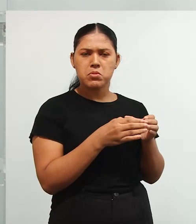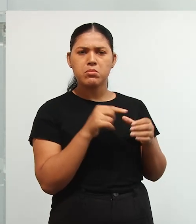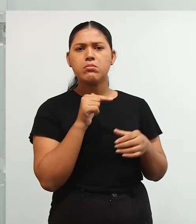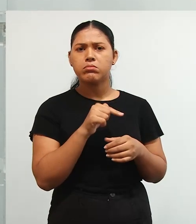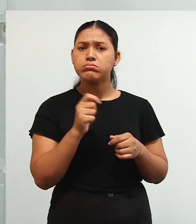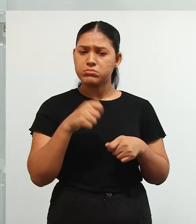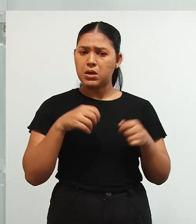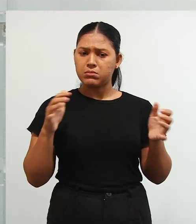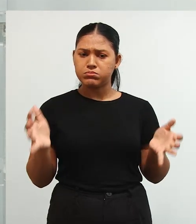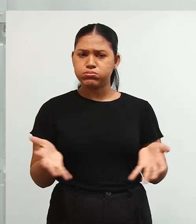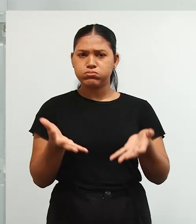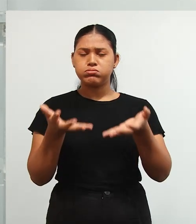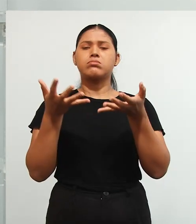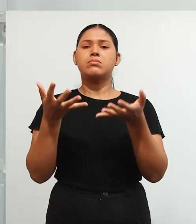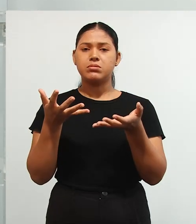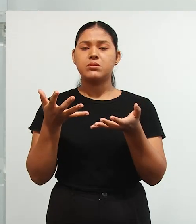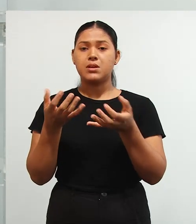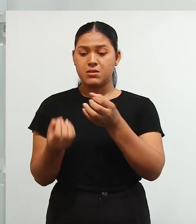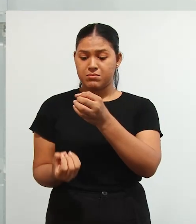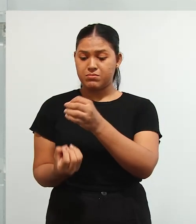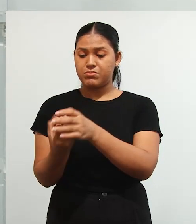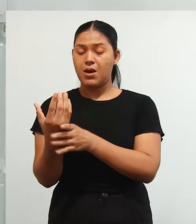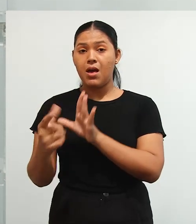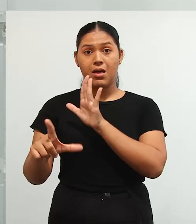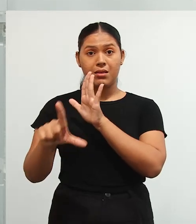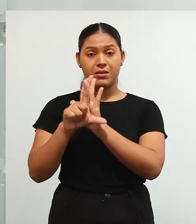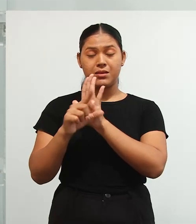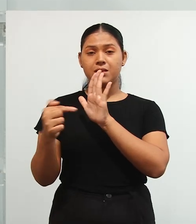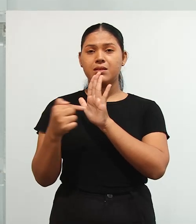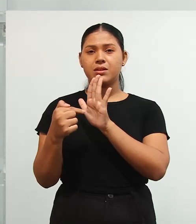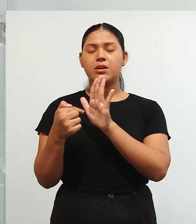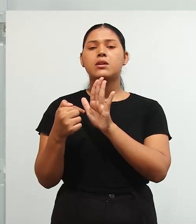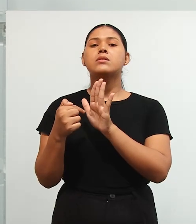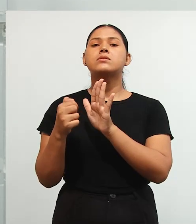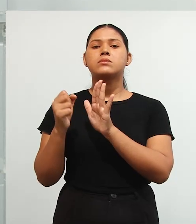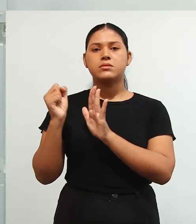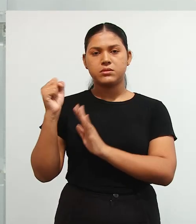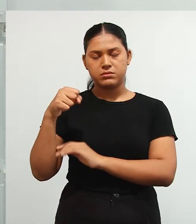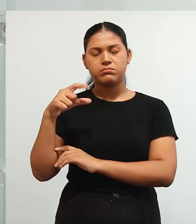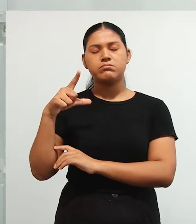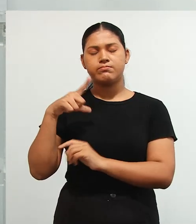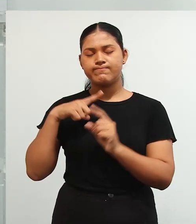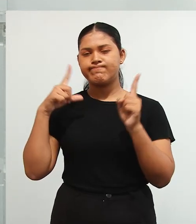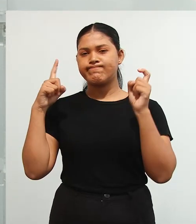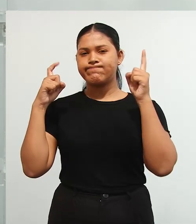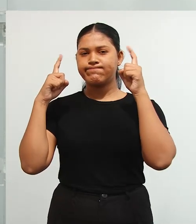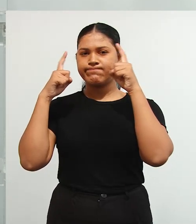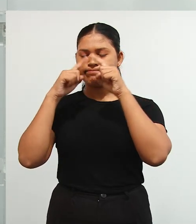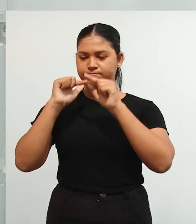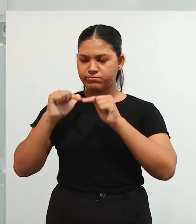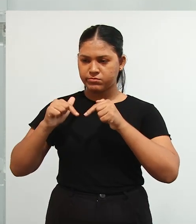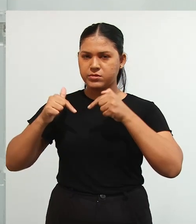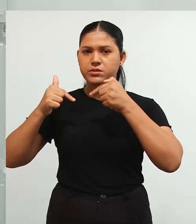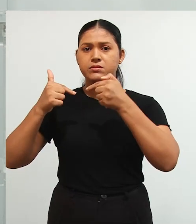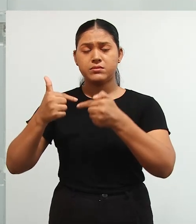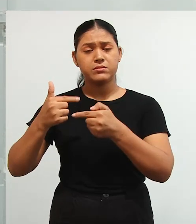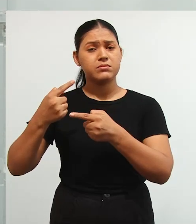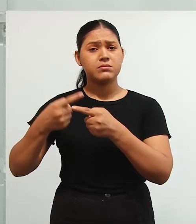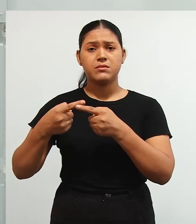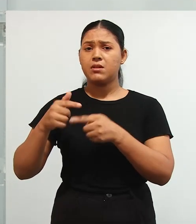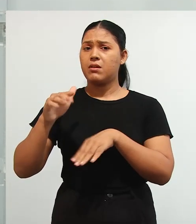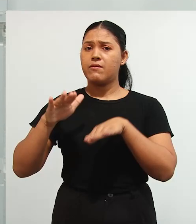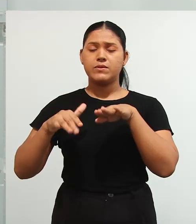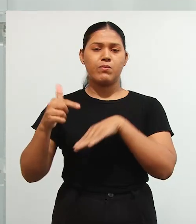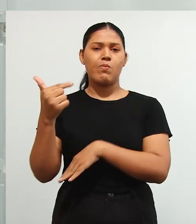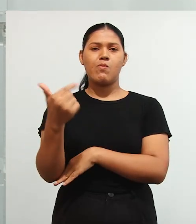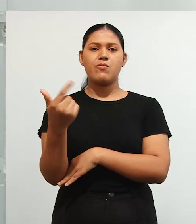contribuído para a implementação da lei com muita dificuldade, porque quase sempre o recurso é inexistente, o recurso financeiro